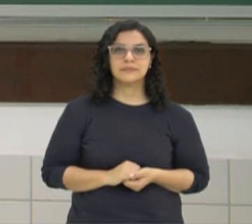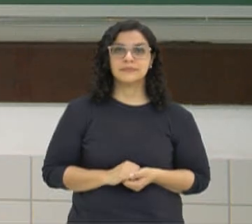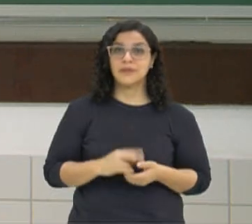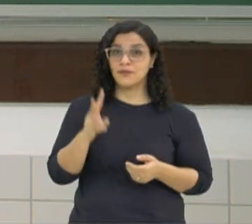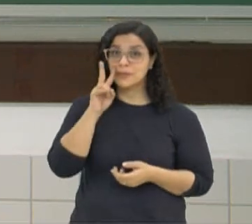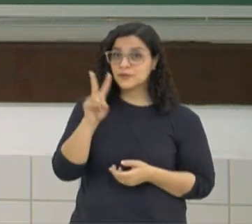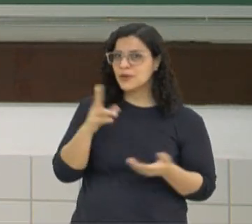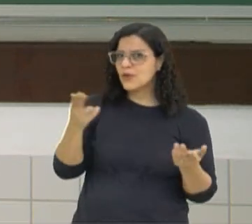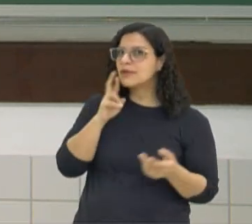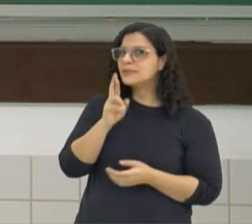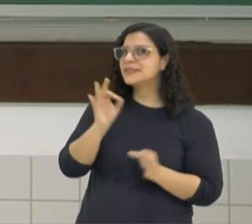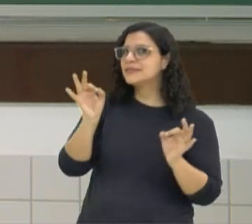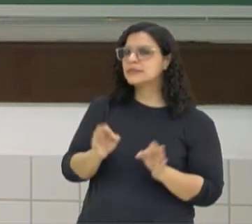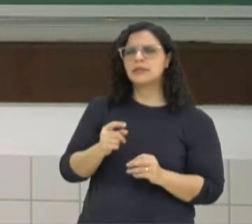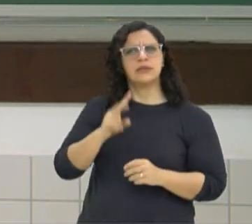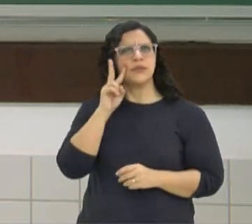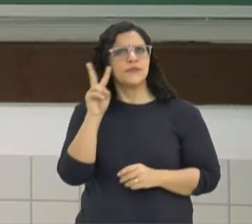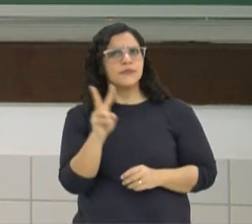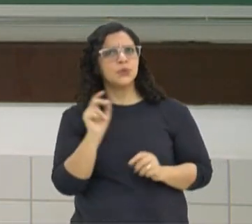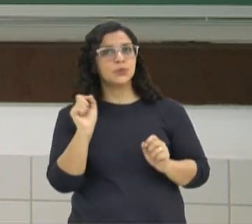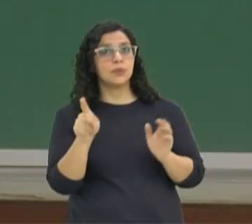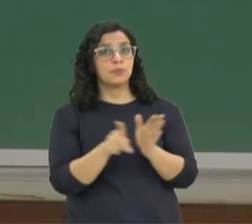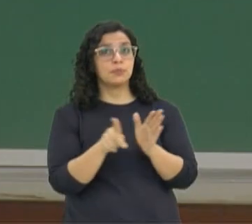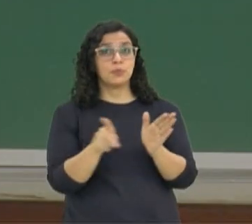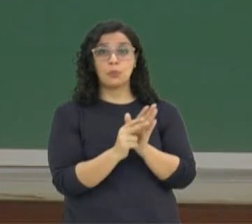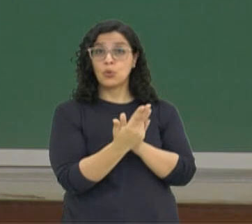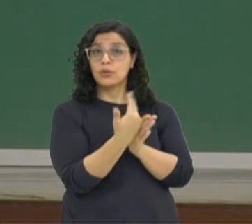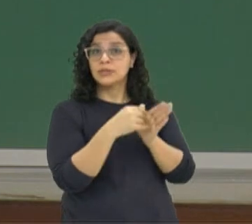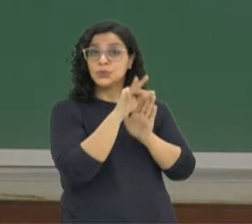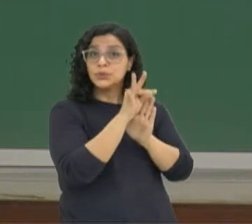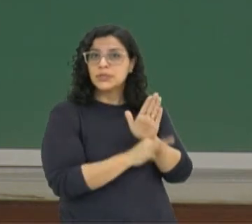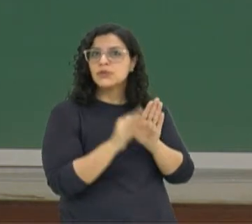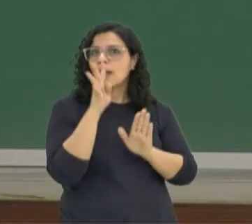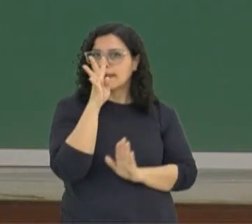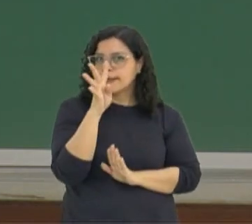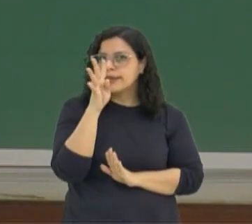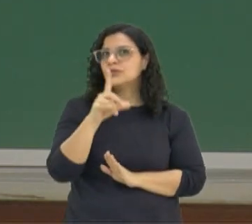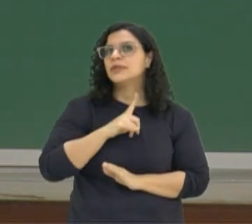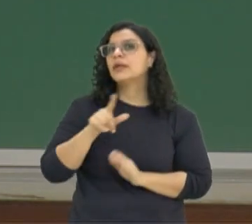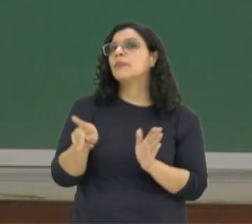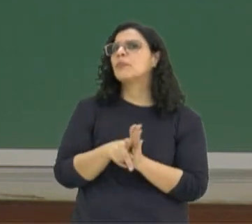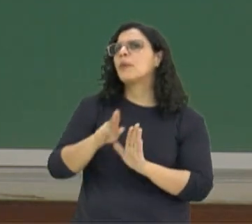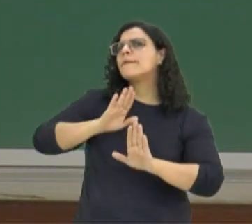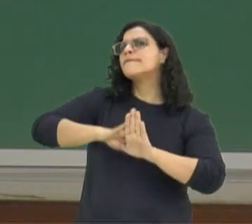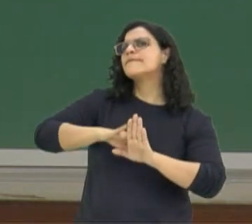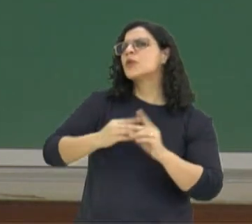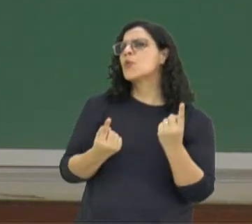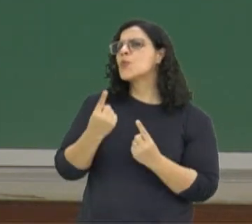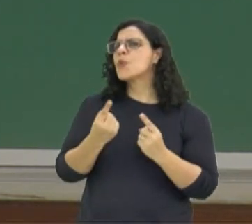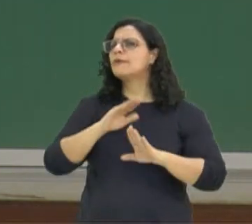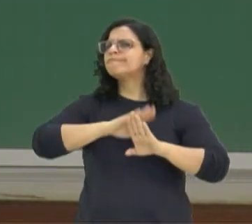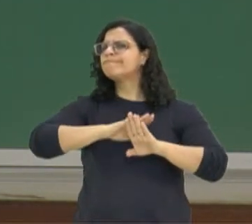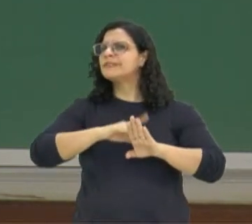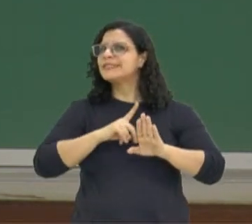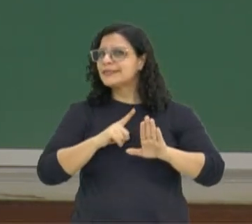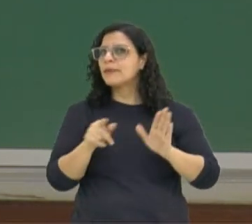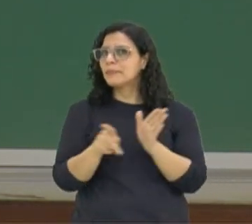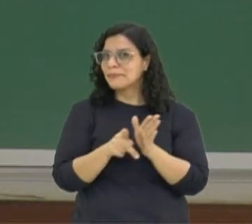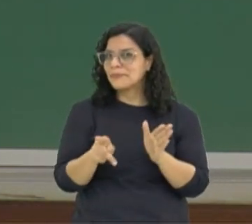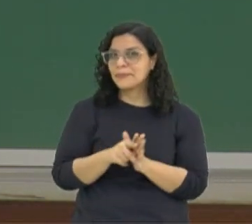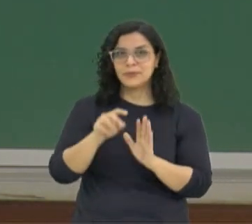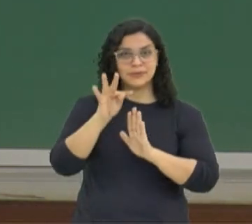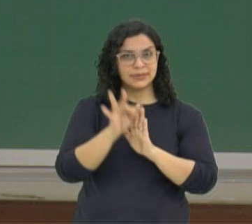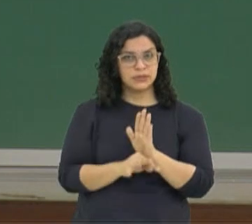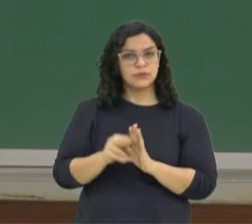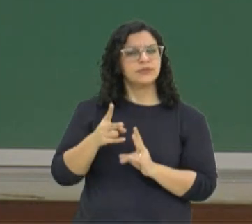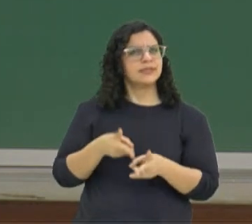A ver, então, olha só, a vinheta leída hace uma crítica. Então, qual é a crítica que se faz ali?